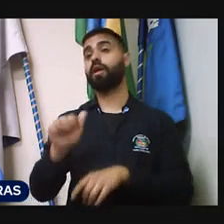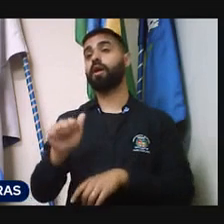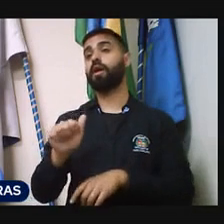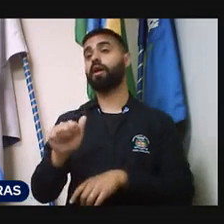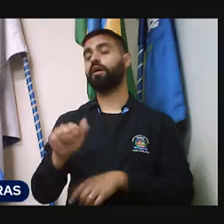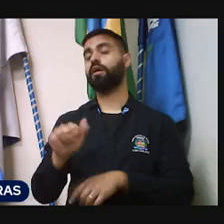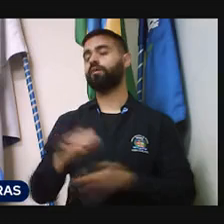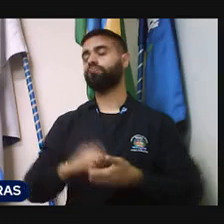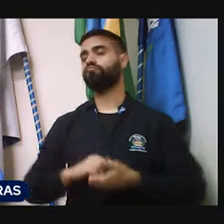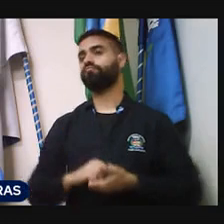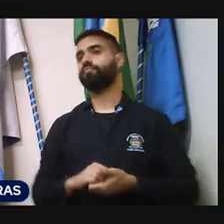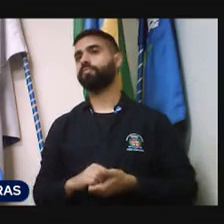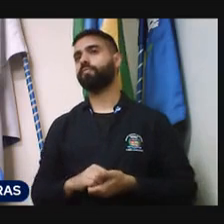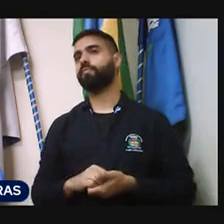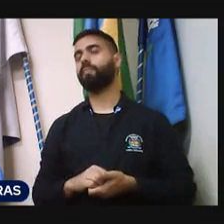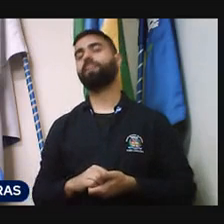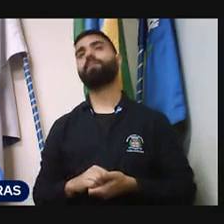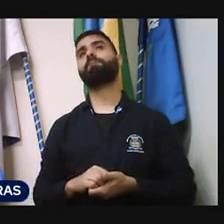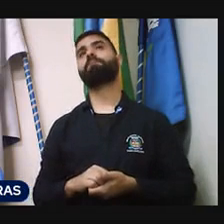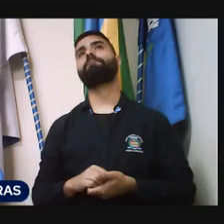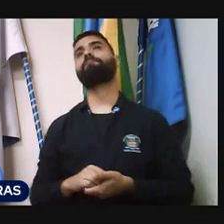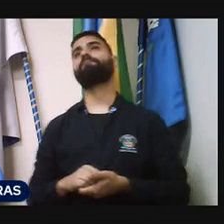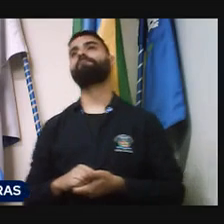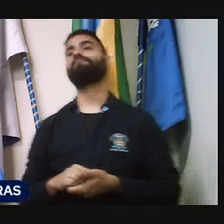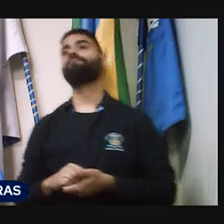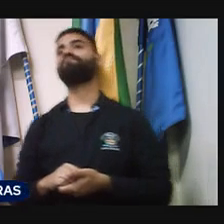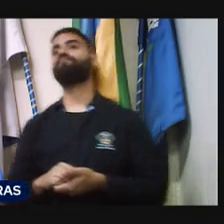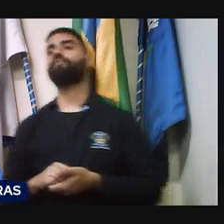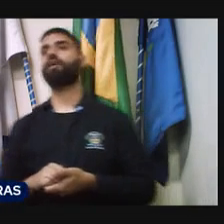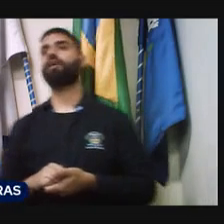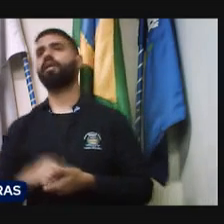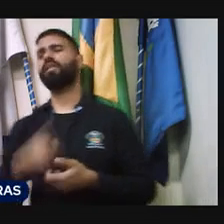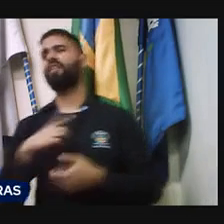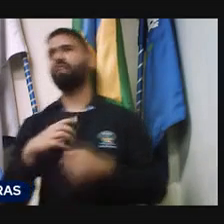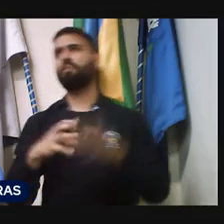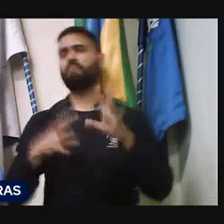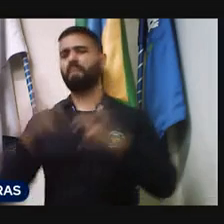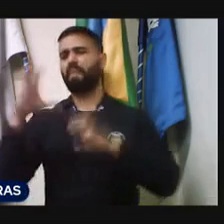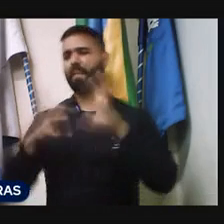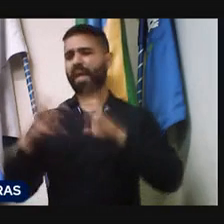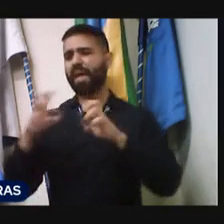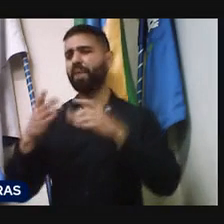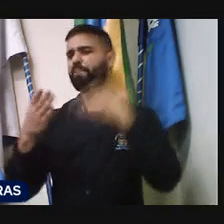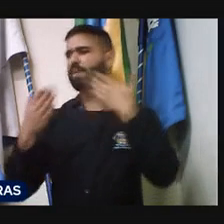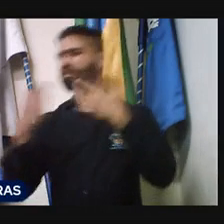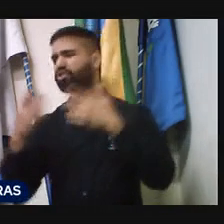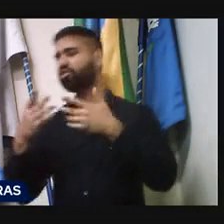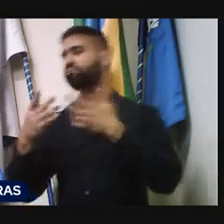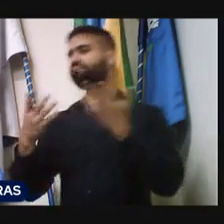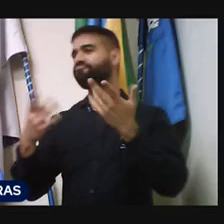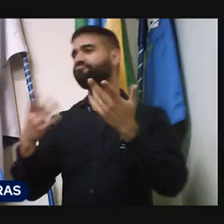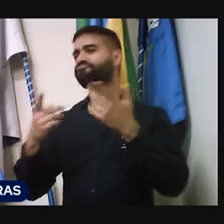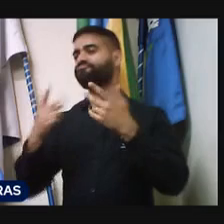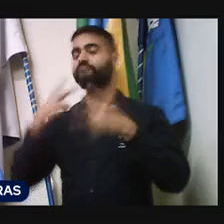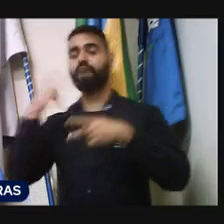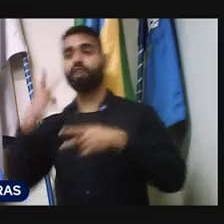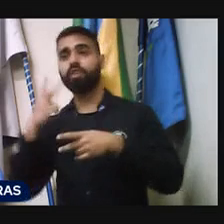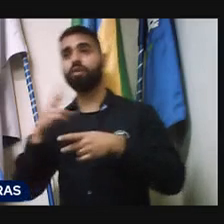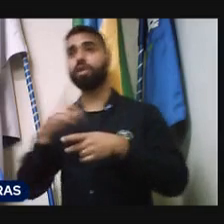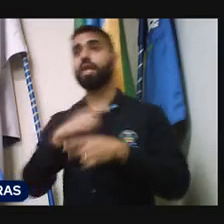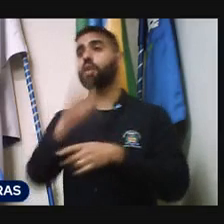de saúde por efeito que era uma briga longa dessa casa aqui cobrança de vereadores minha